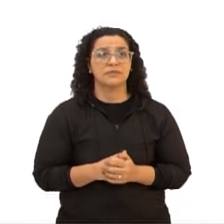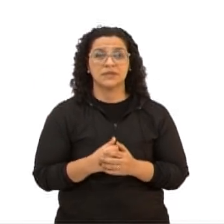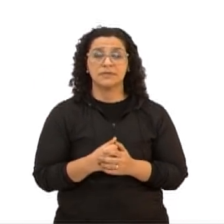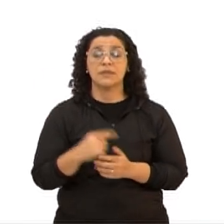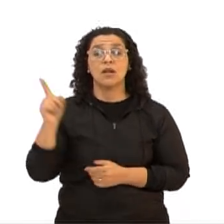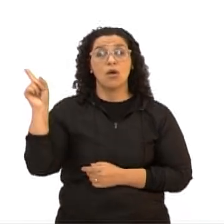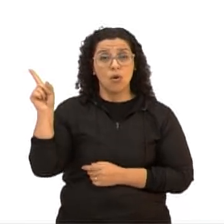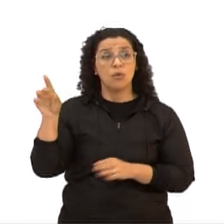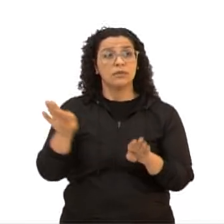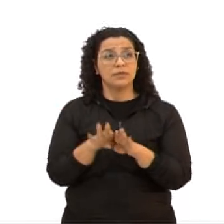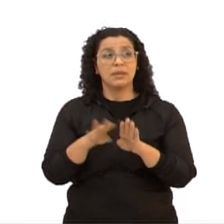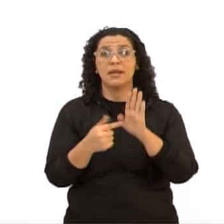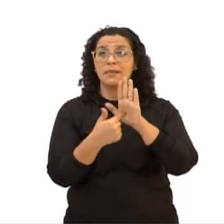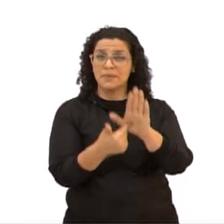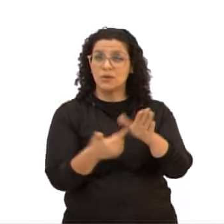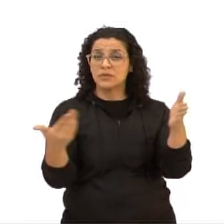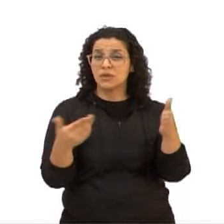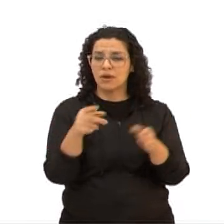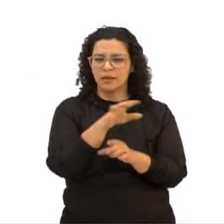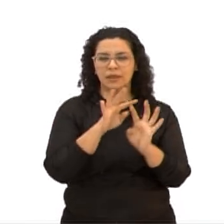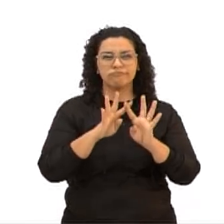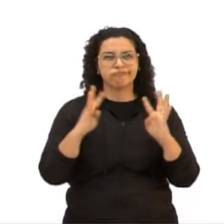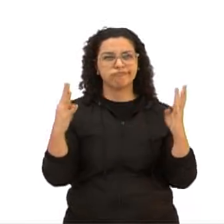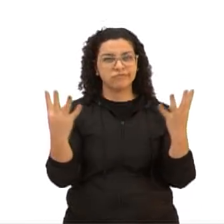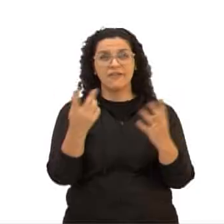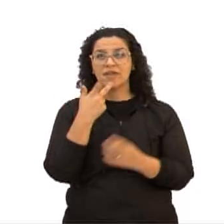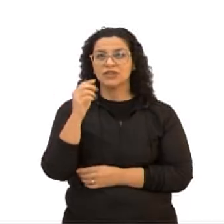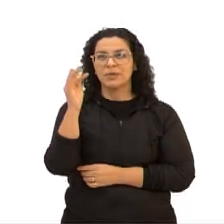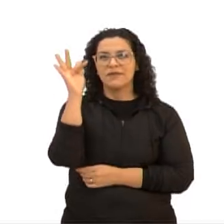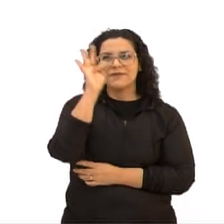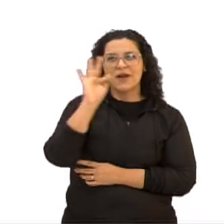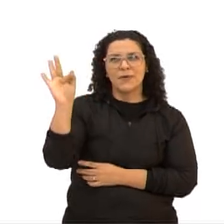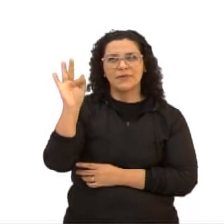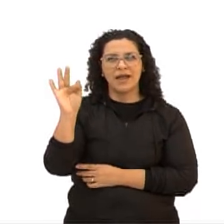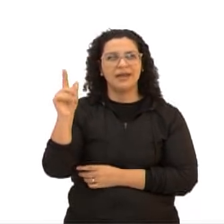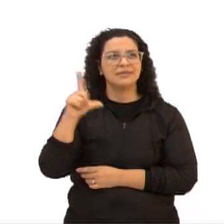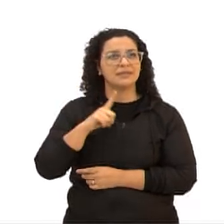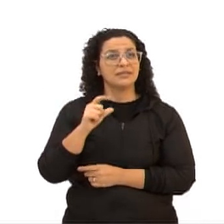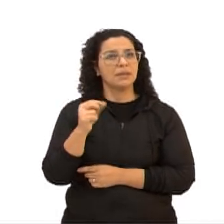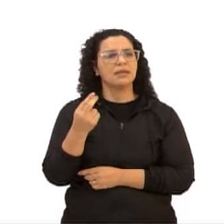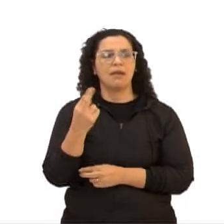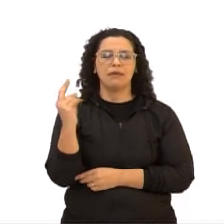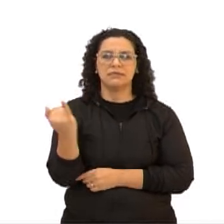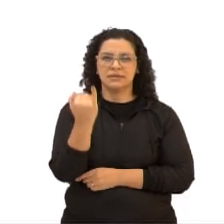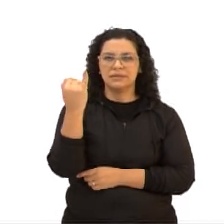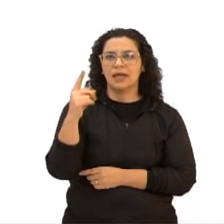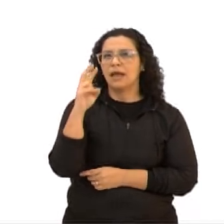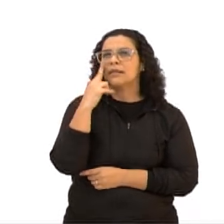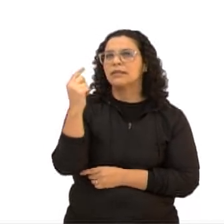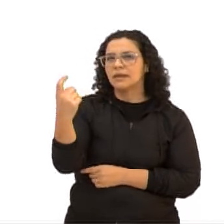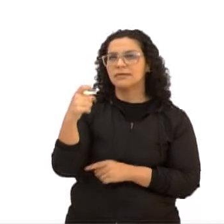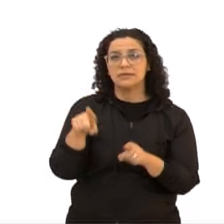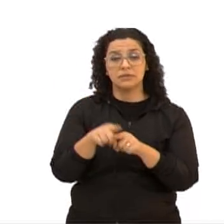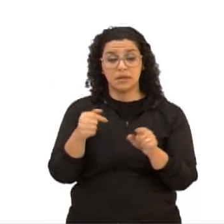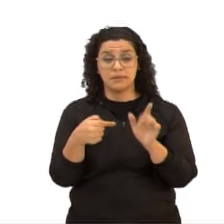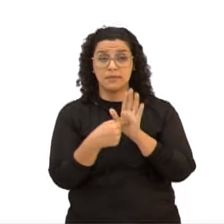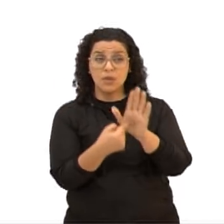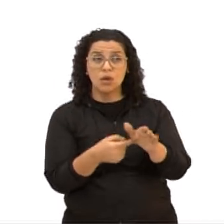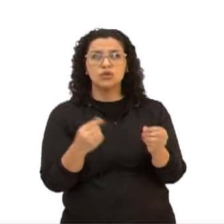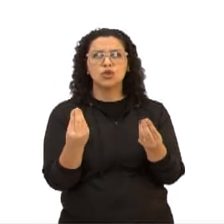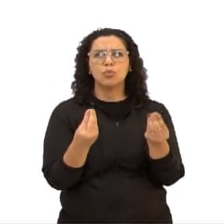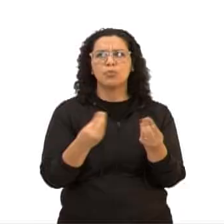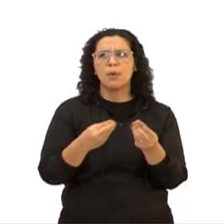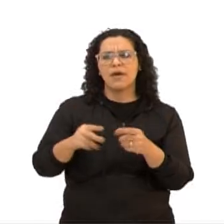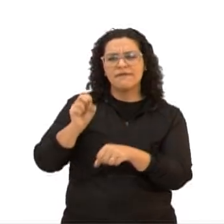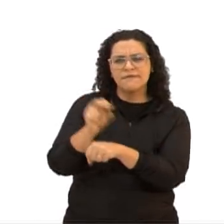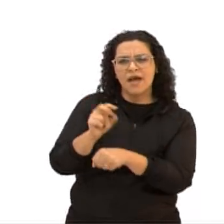charge dele. Outro detalhe, por exemplo, aqui ele vai falar sobre universidade, então esse aqui também é muito interessante, e aí entra para a questão de